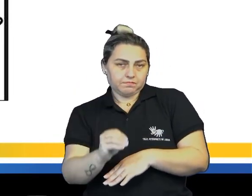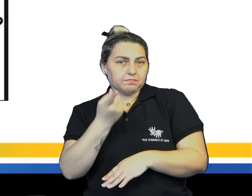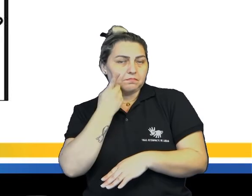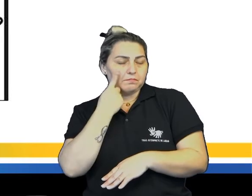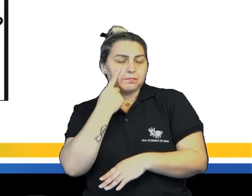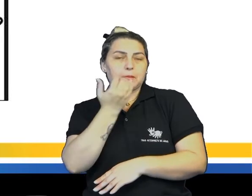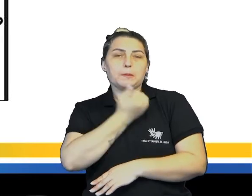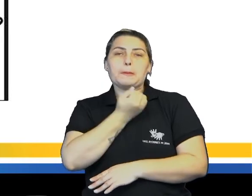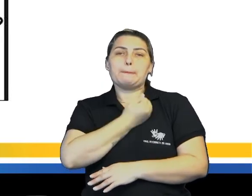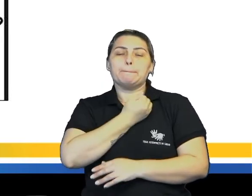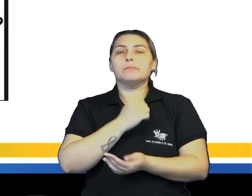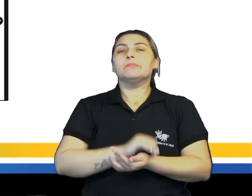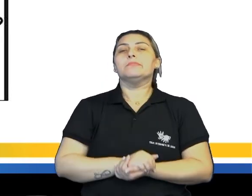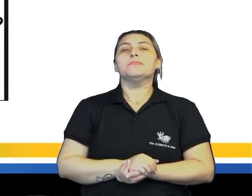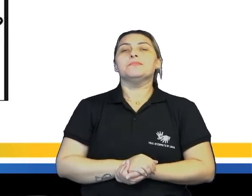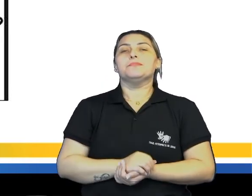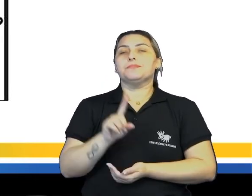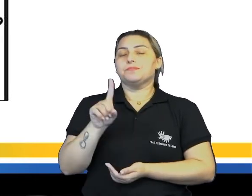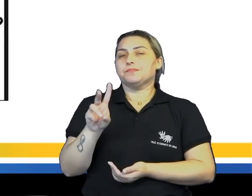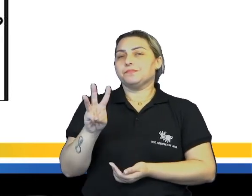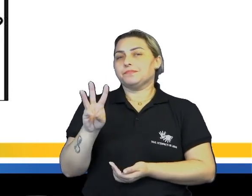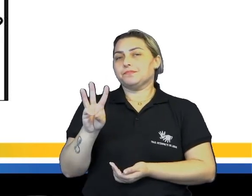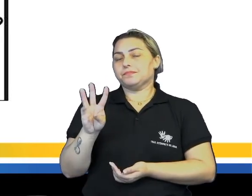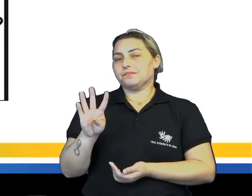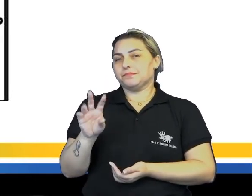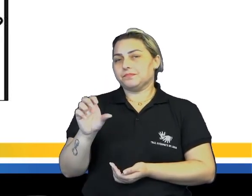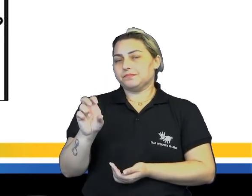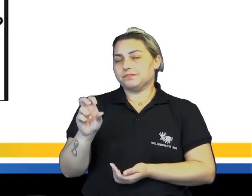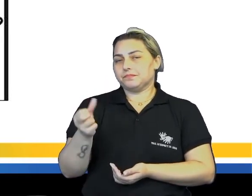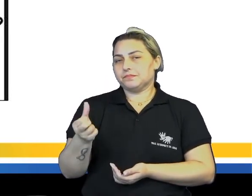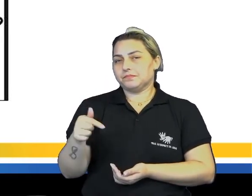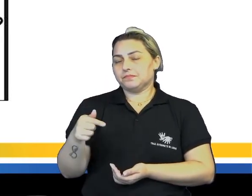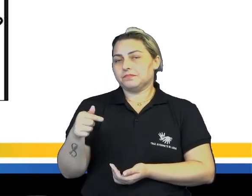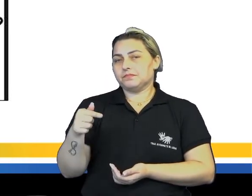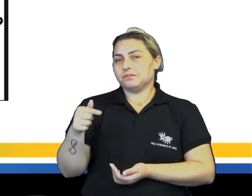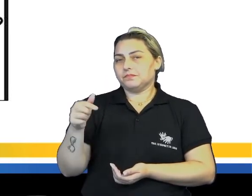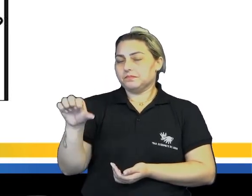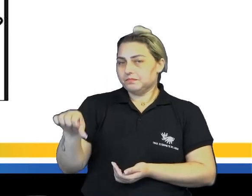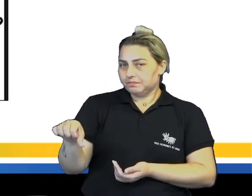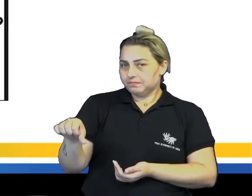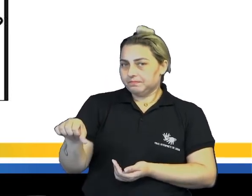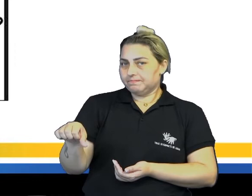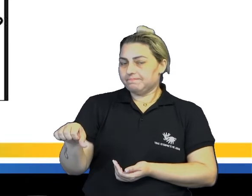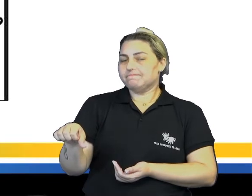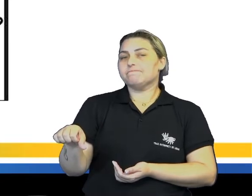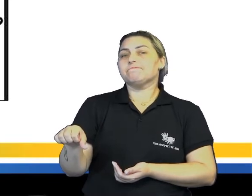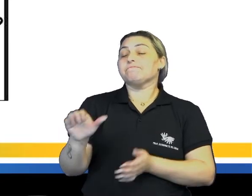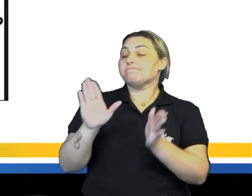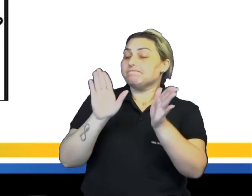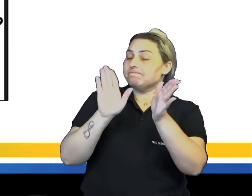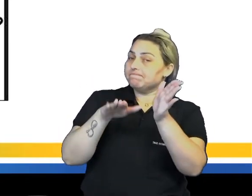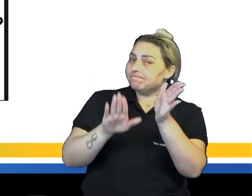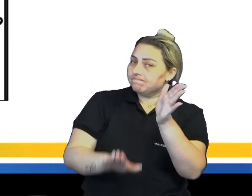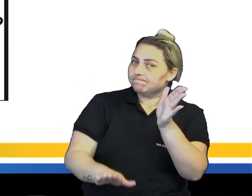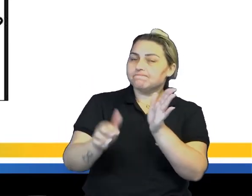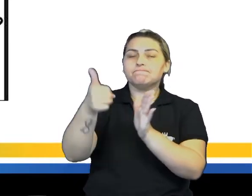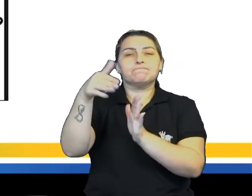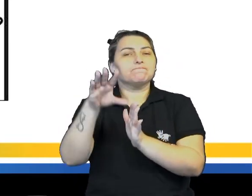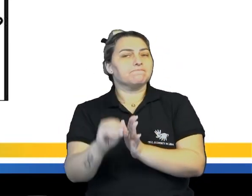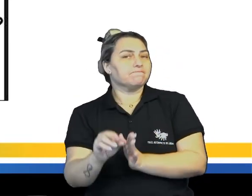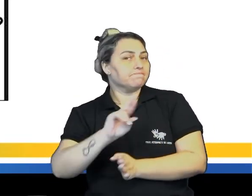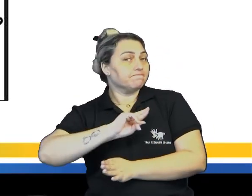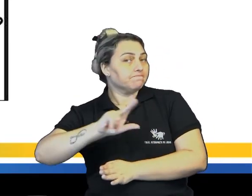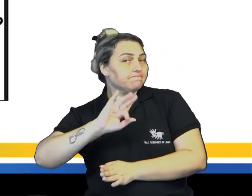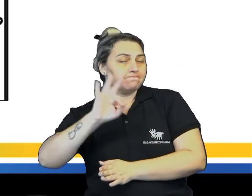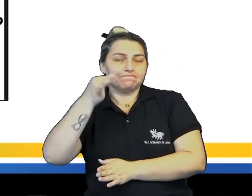os números que Guto pulou. O 1, o 3, o 5, o 7 e o 9. Eles são menores que 10, então não